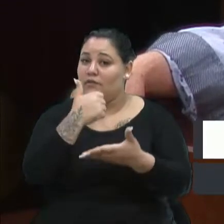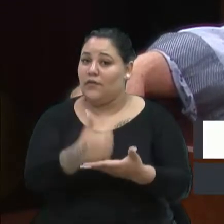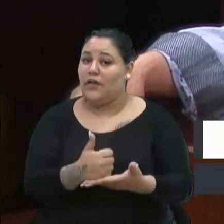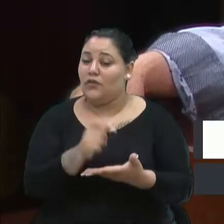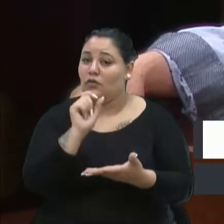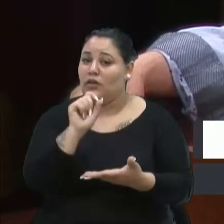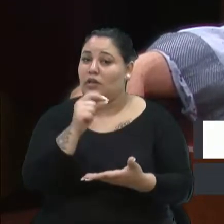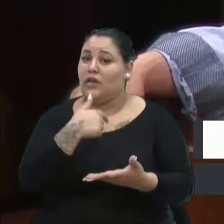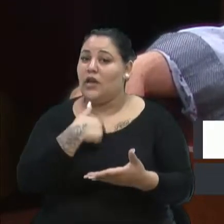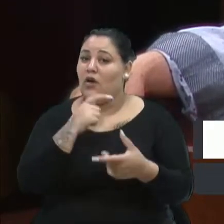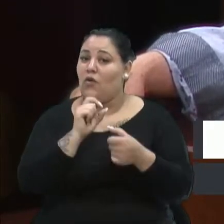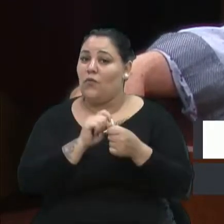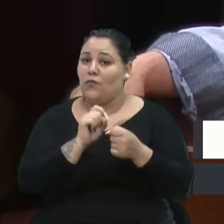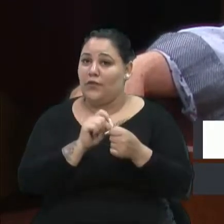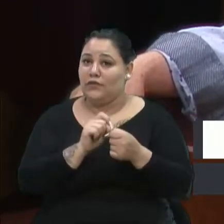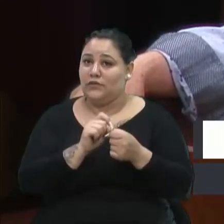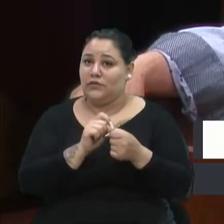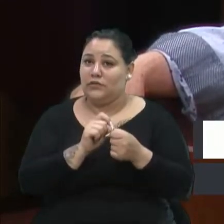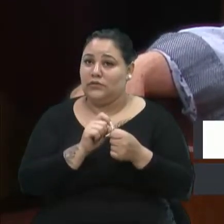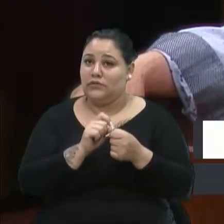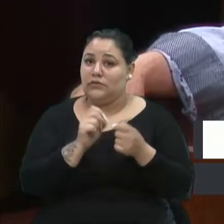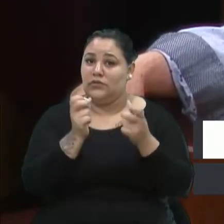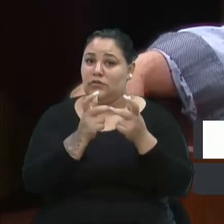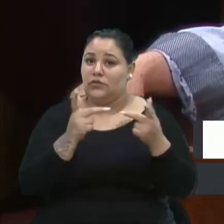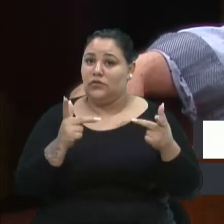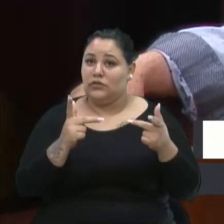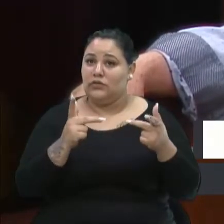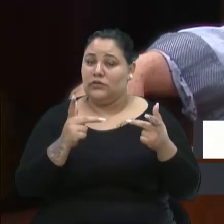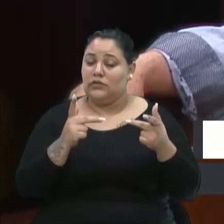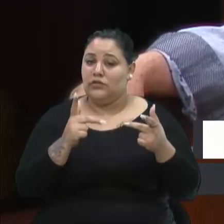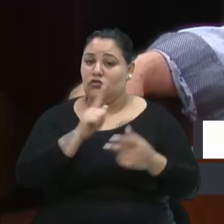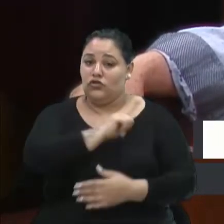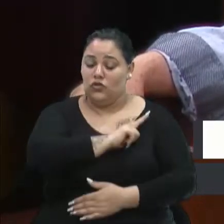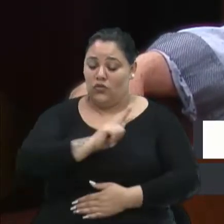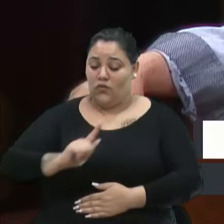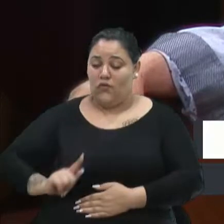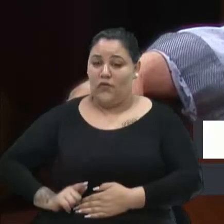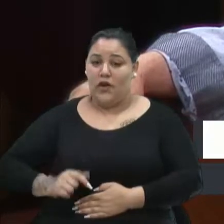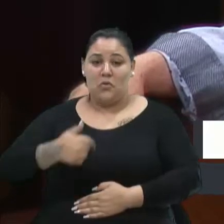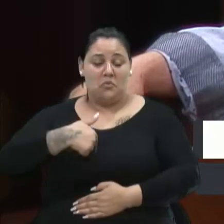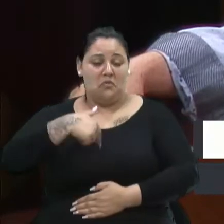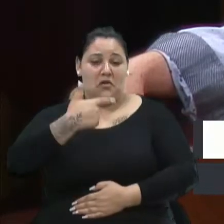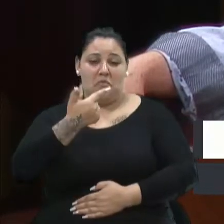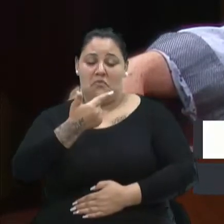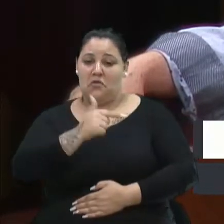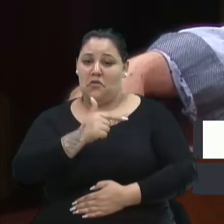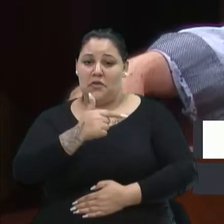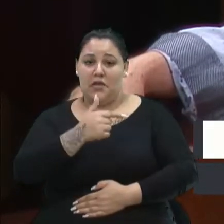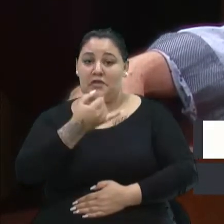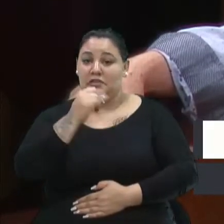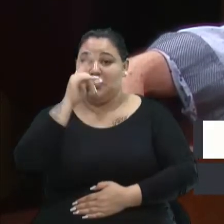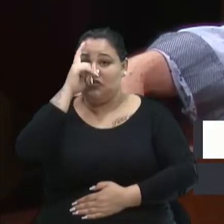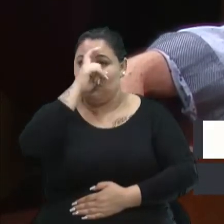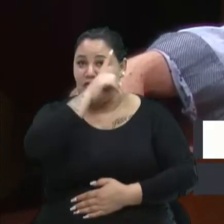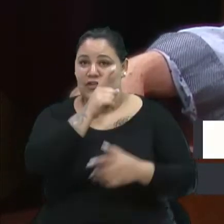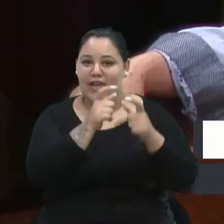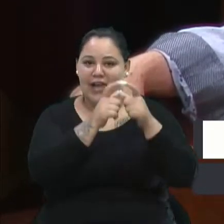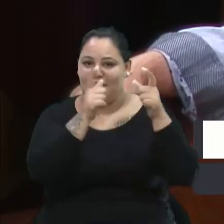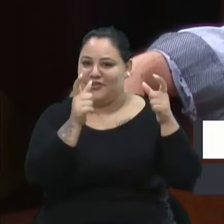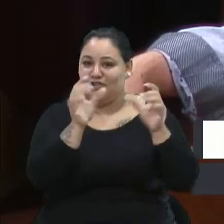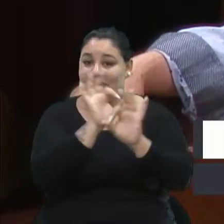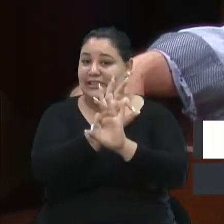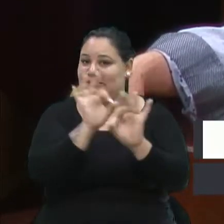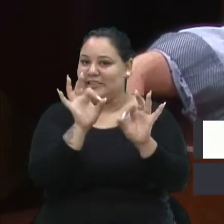cá. Decisões de governo eu não tenho, sou líder sim. Quando a dificuldade é grande, ninguém quer ser líder.